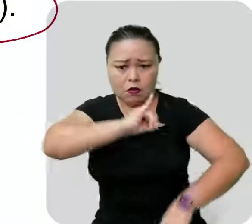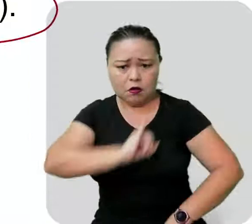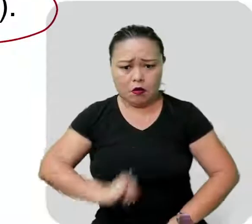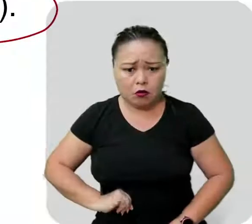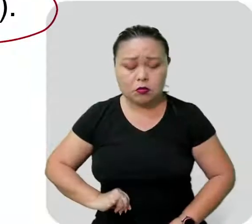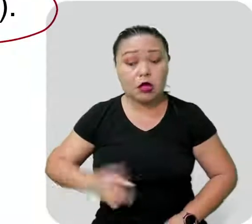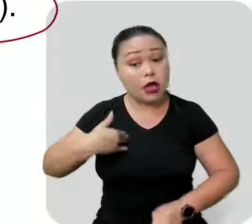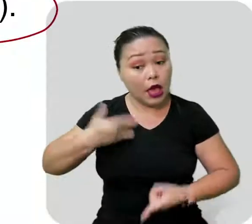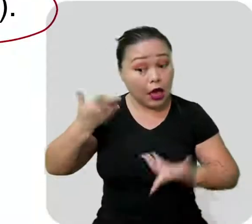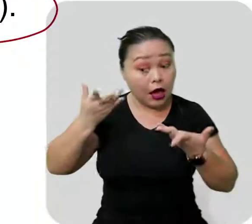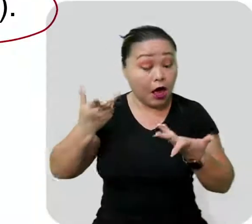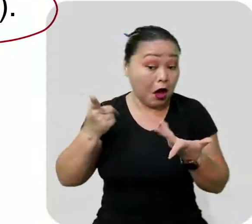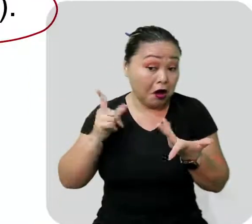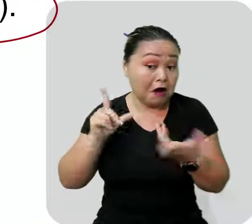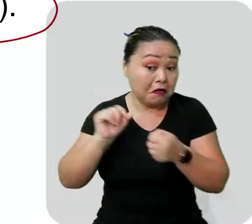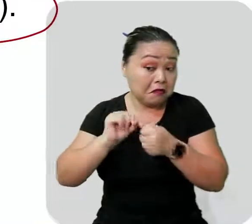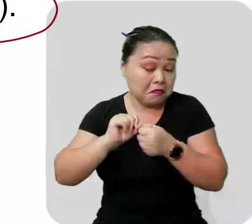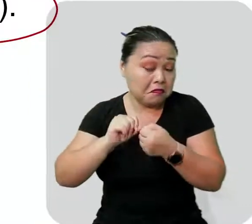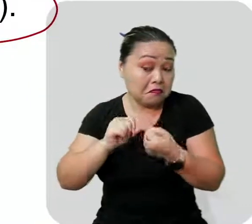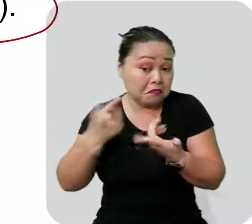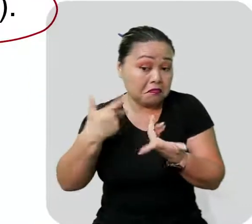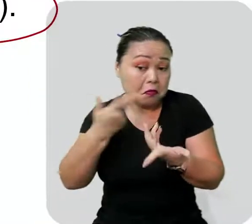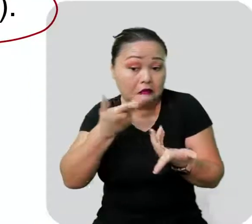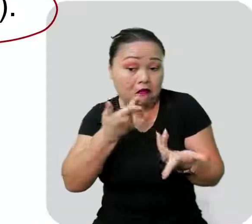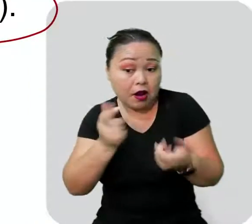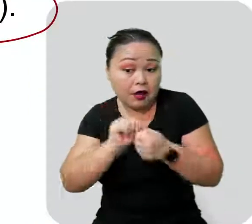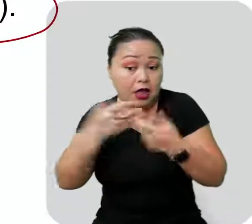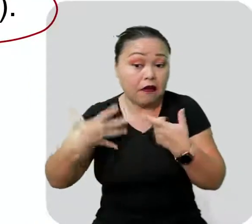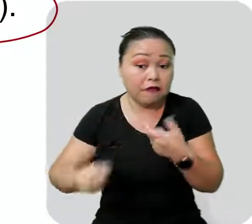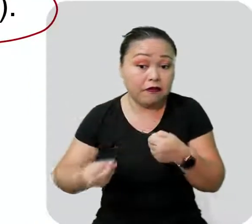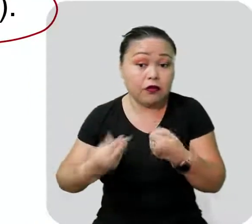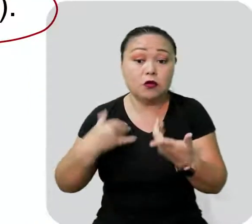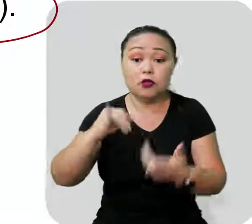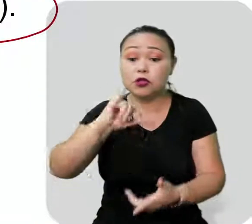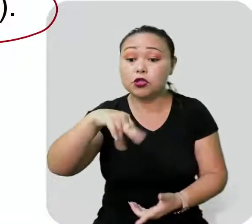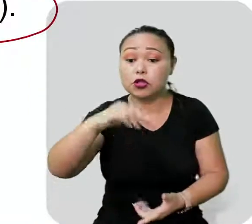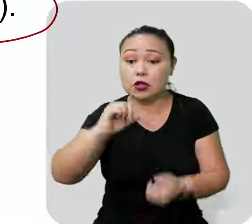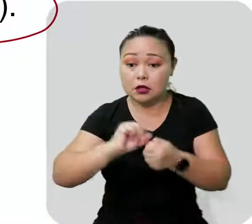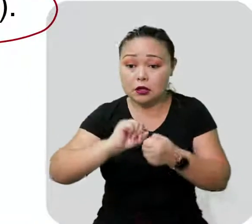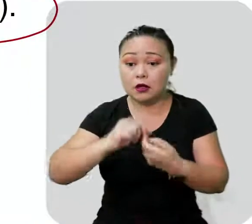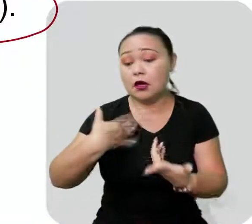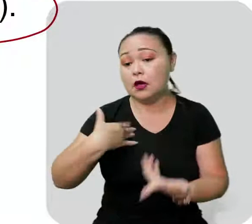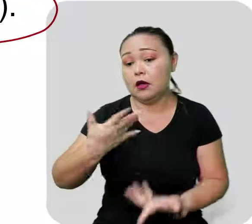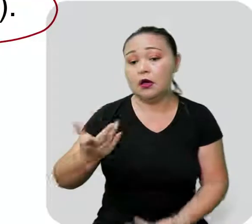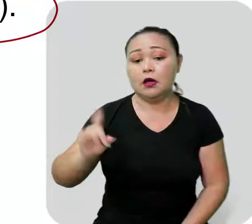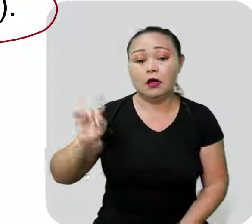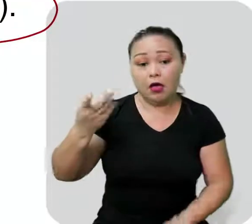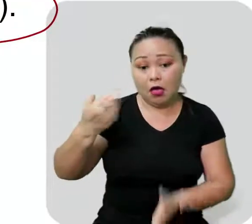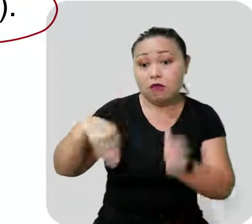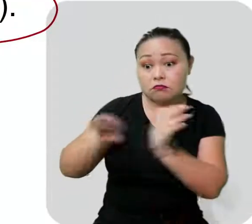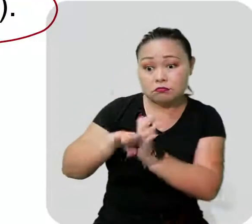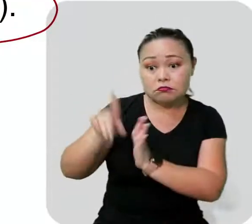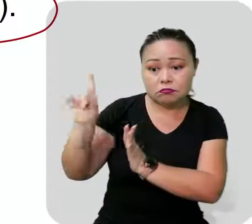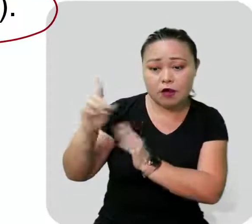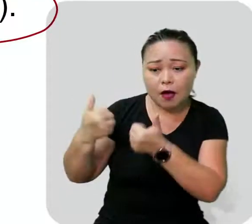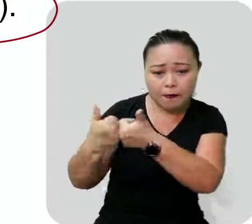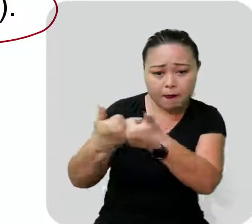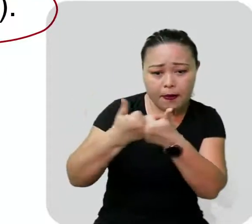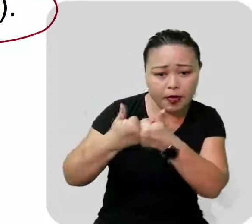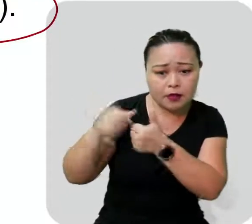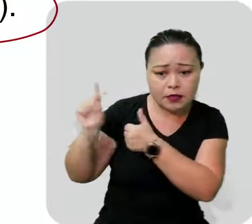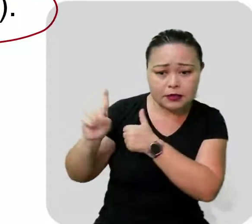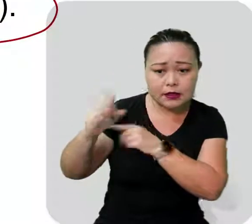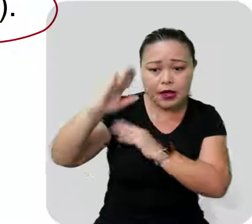filho do INCA bom essa aí é a praça de armas eu fiquei hospedado aqui aqui